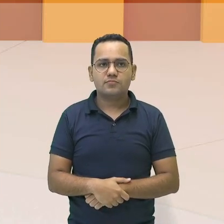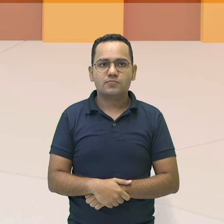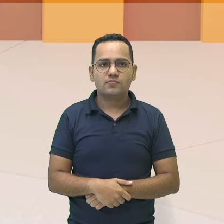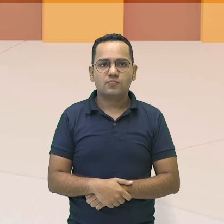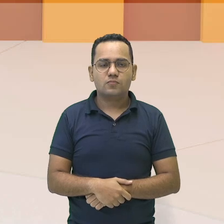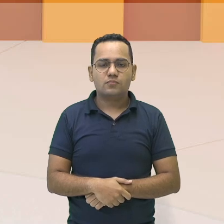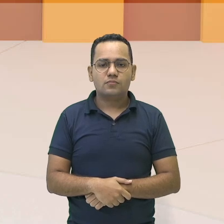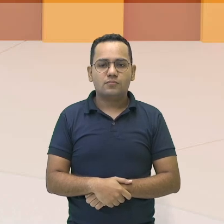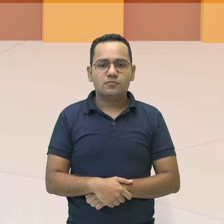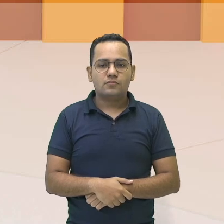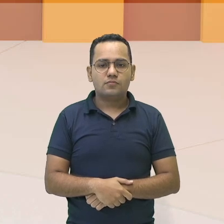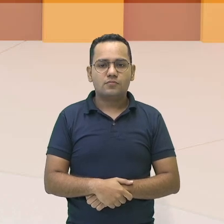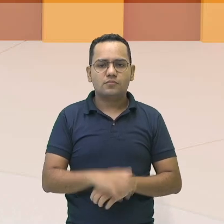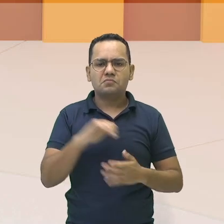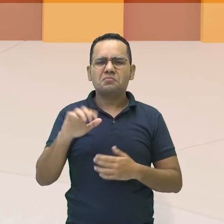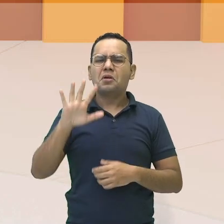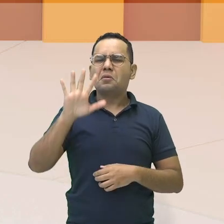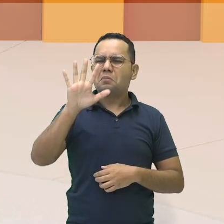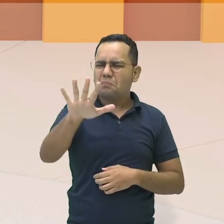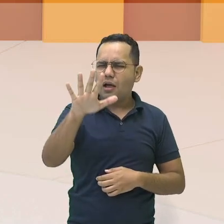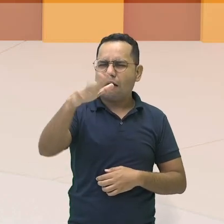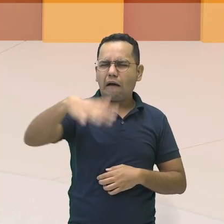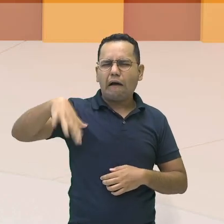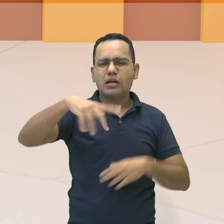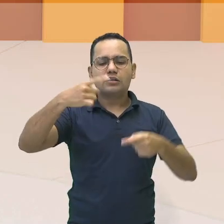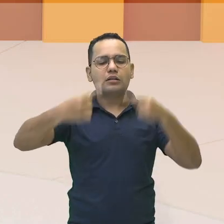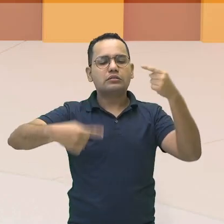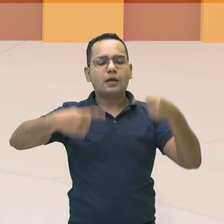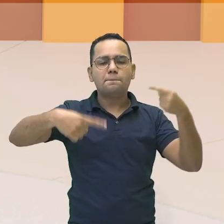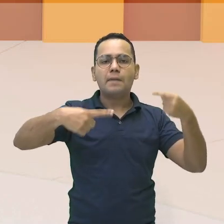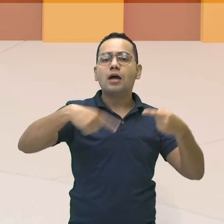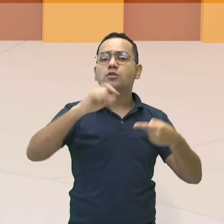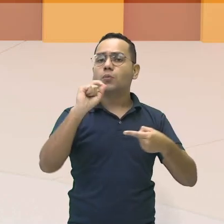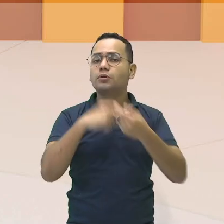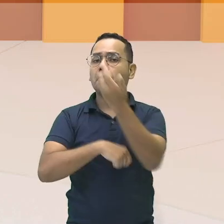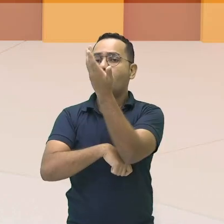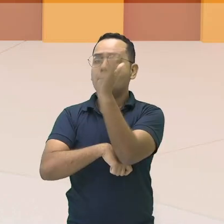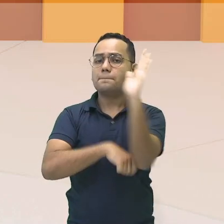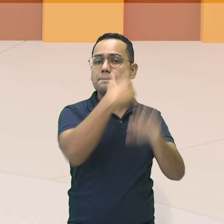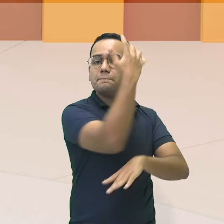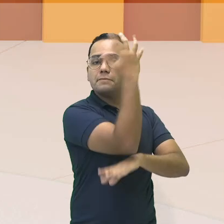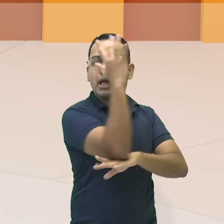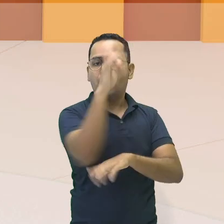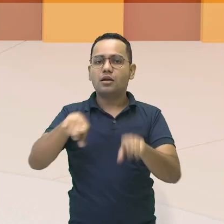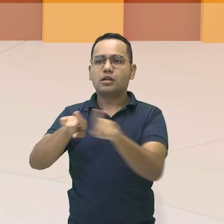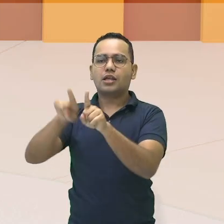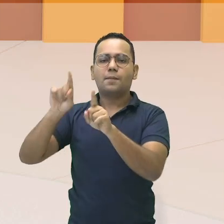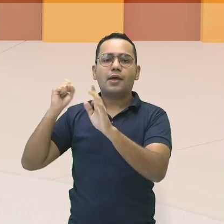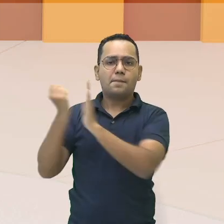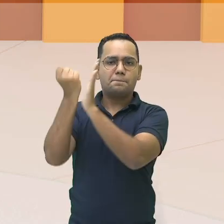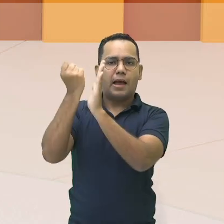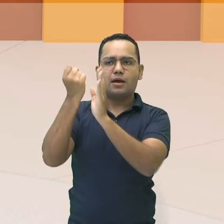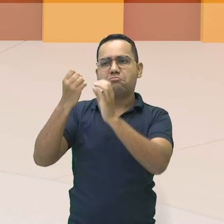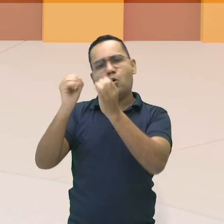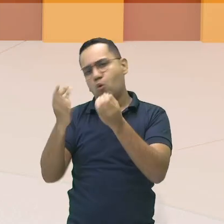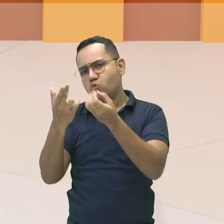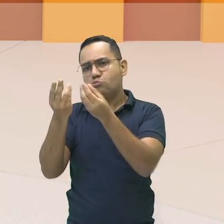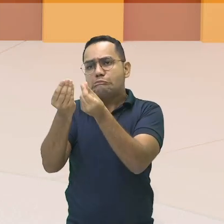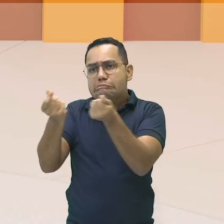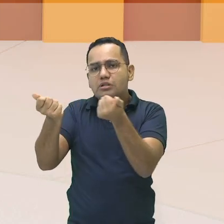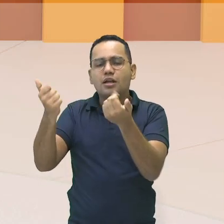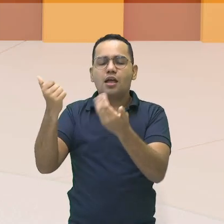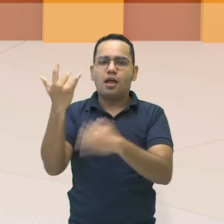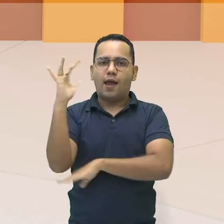que esse debate sobre o meio ambiente, sobre o impacto ambiental, ele não surge, nesse período, na década de